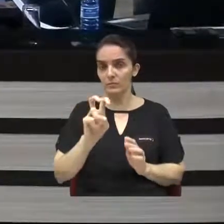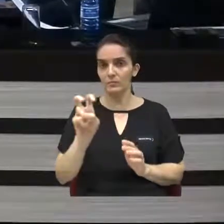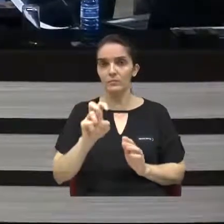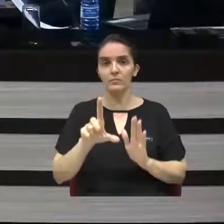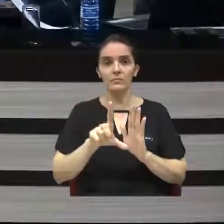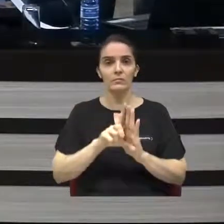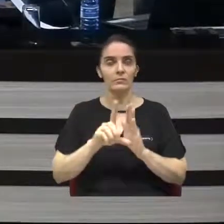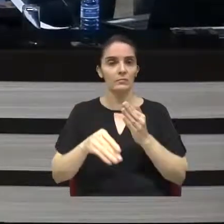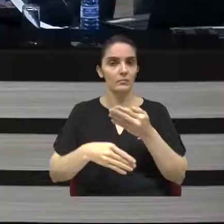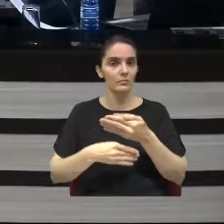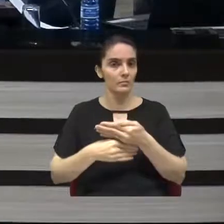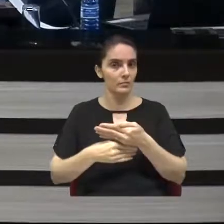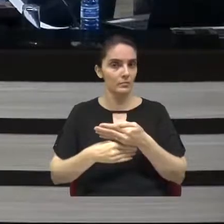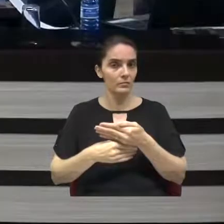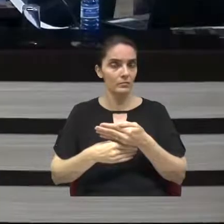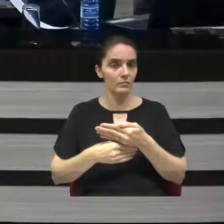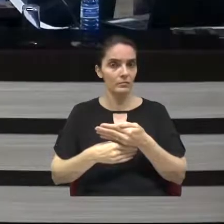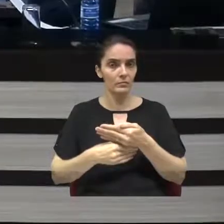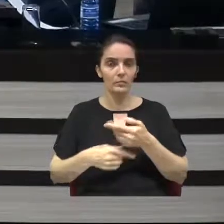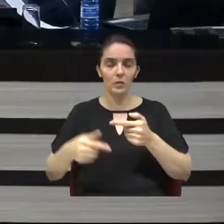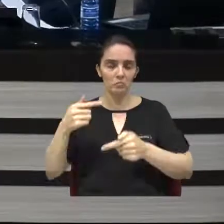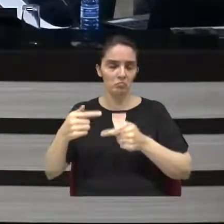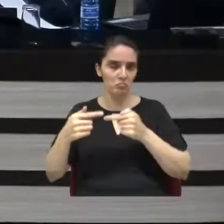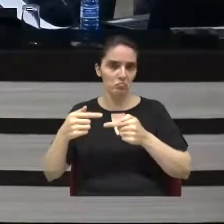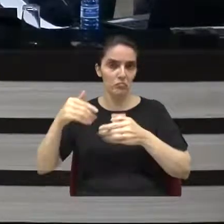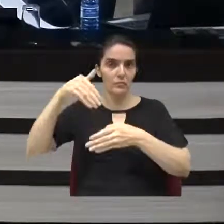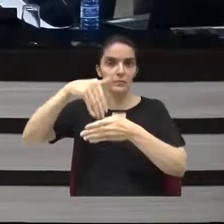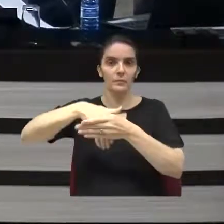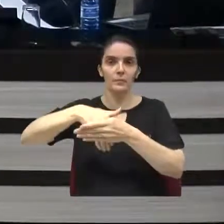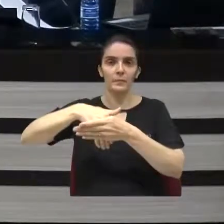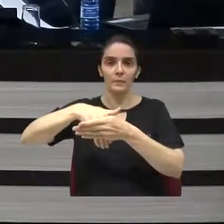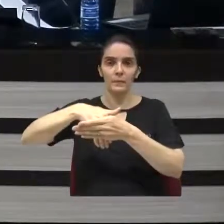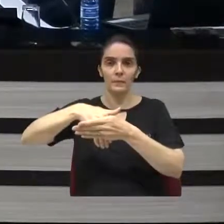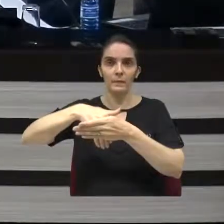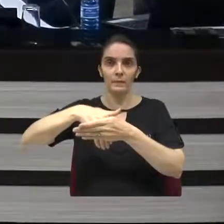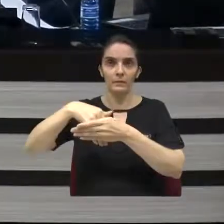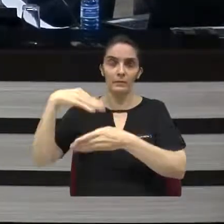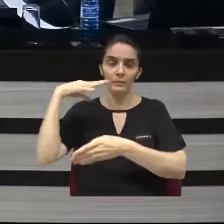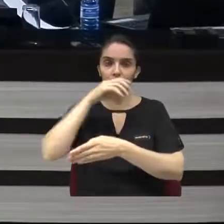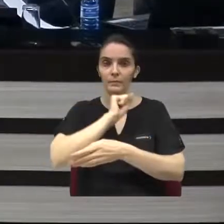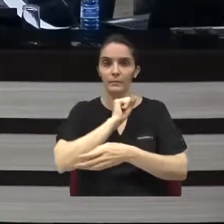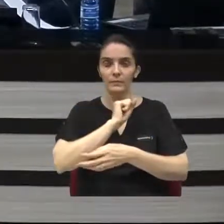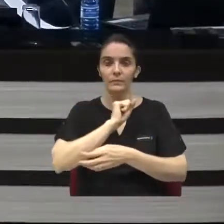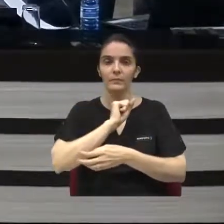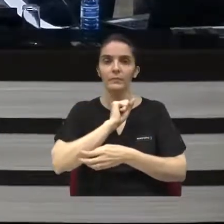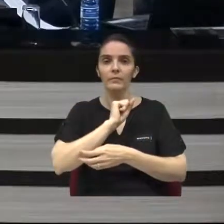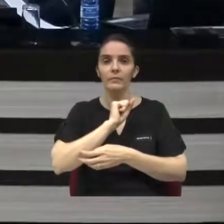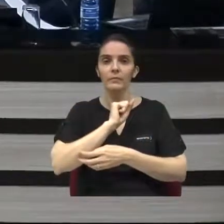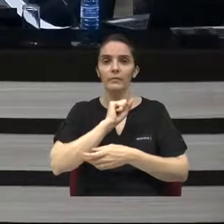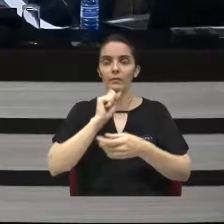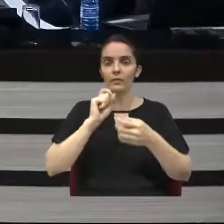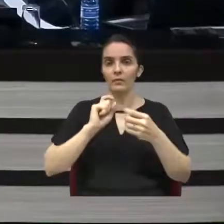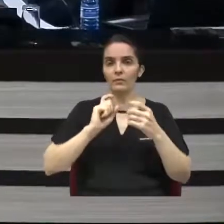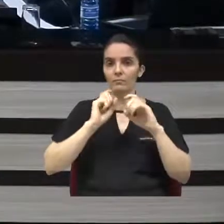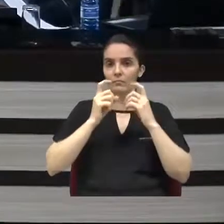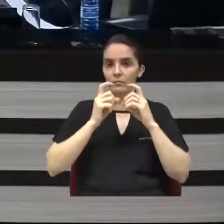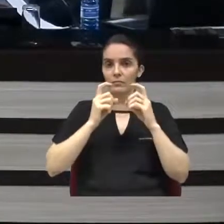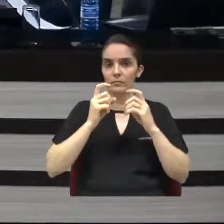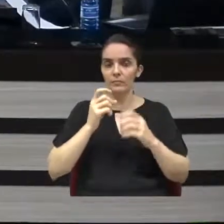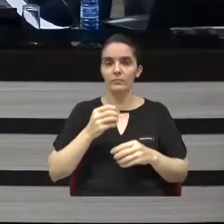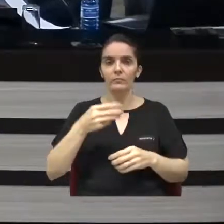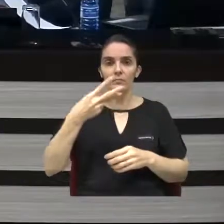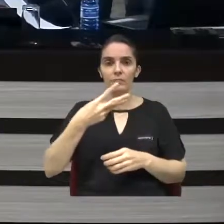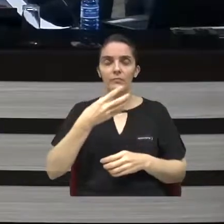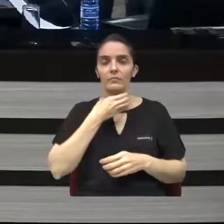em referência foi, então, discutido e votado pelos vereadores presentes na sessão daquele dia 3 de dezembro de